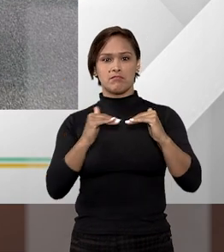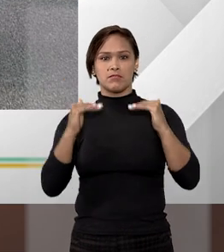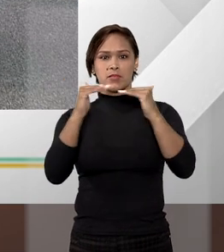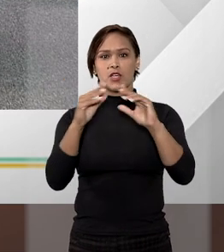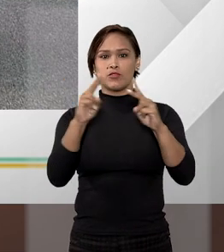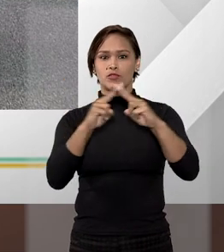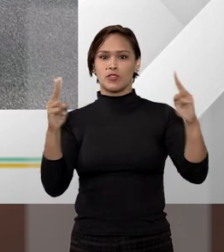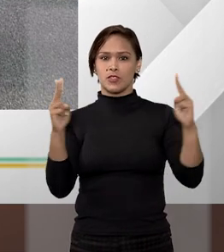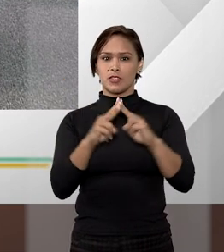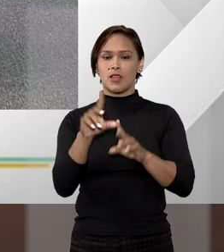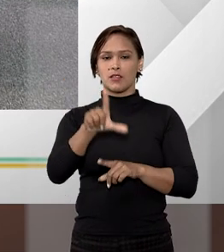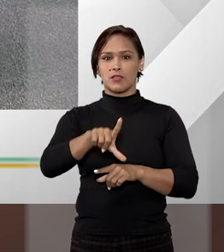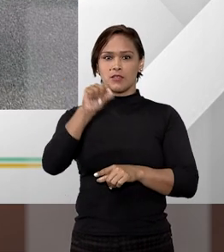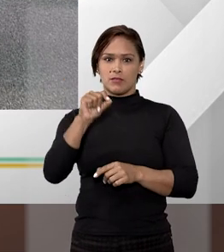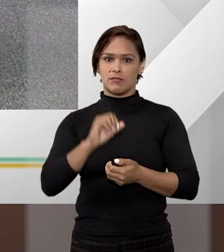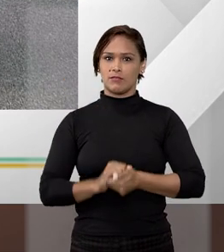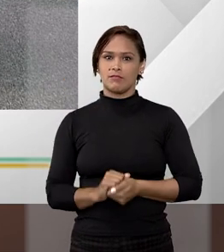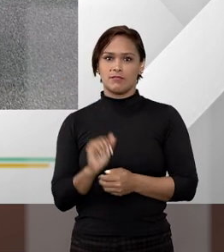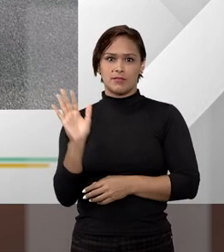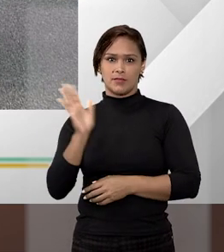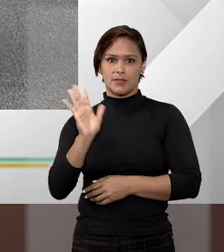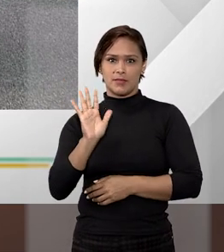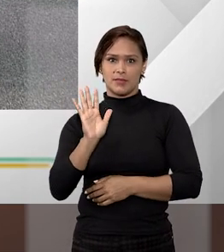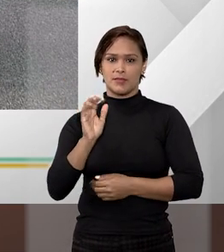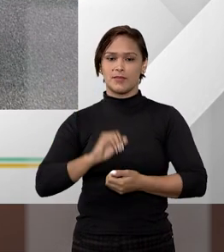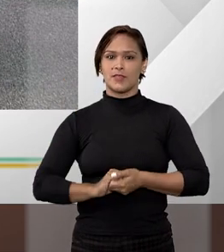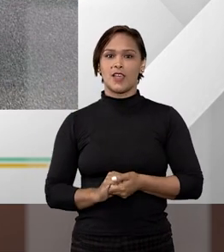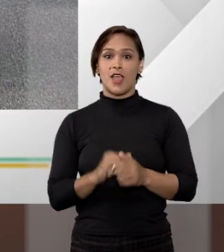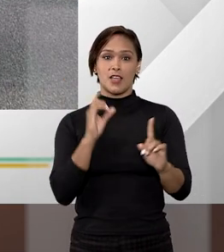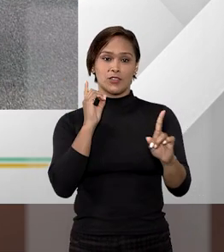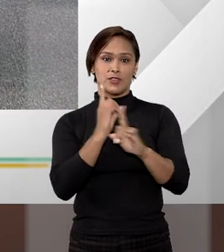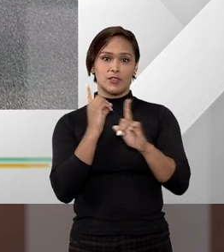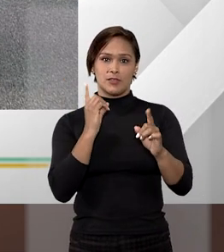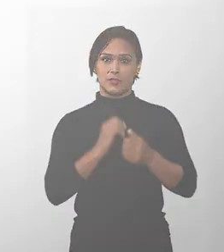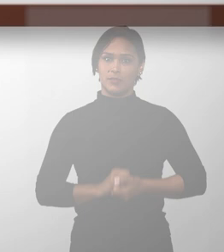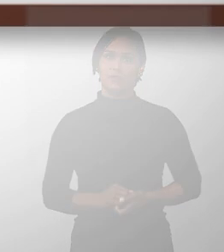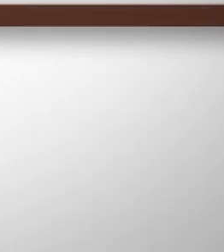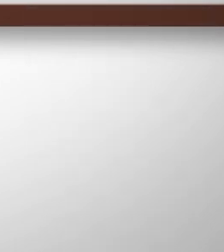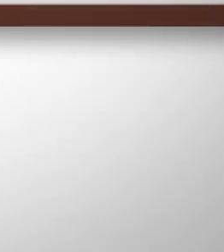plataformas digitais de sua preferência. Tchau, tchau. A gente se encontra.